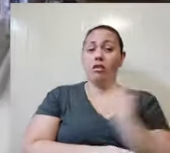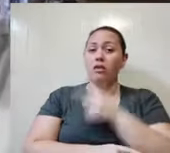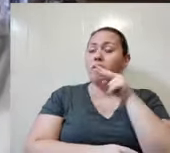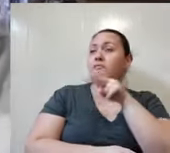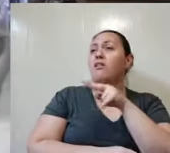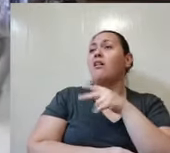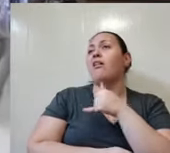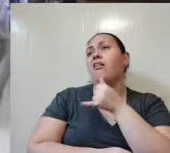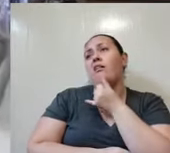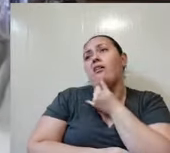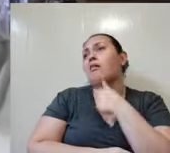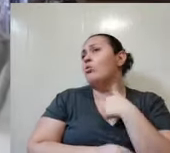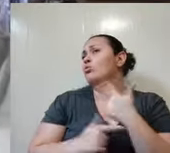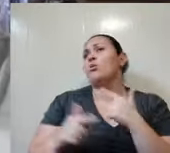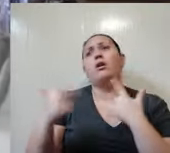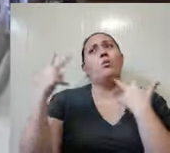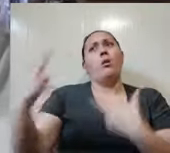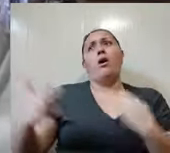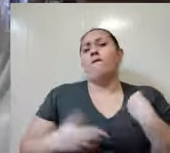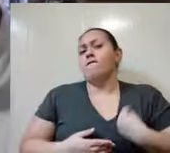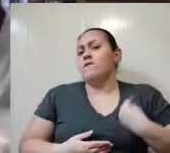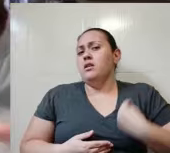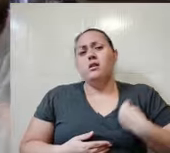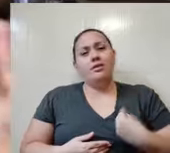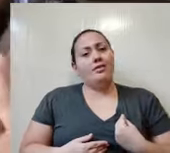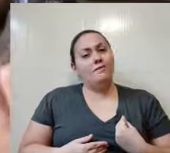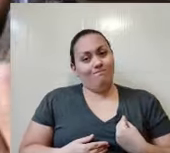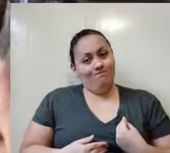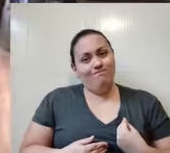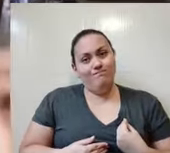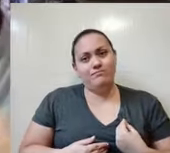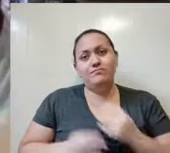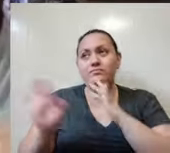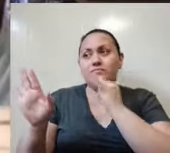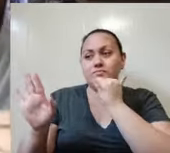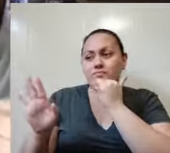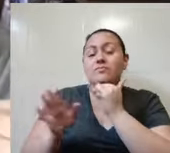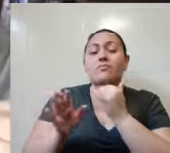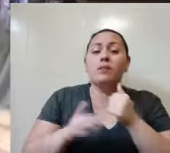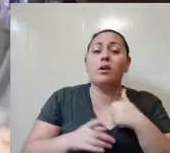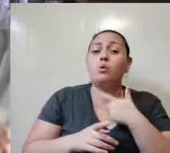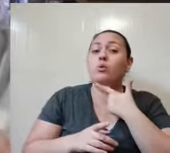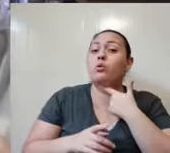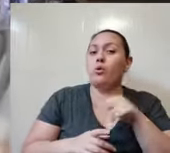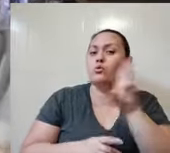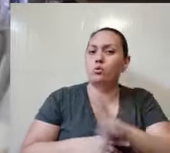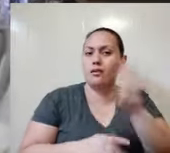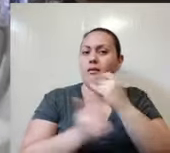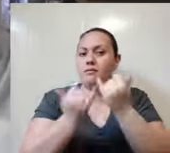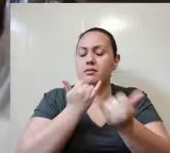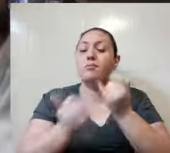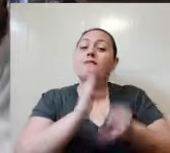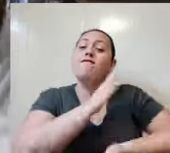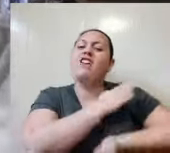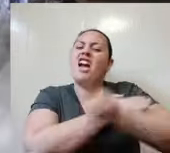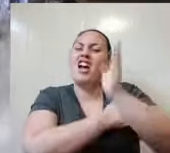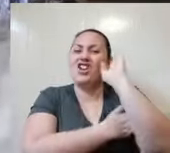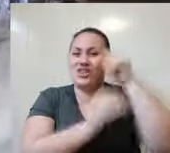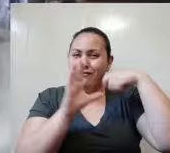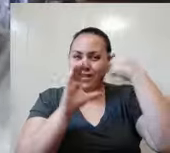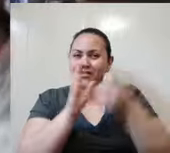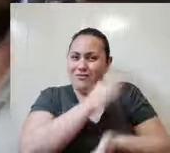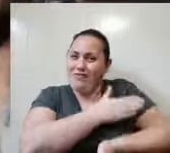por não ter a vida igual a dele, né? Eu sempre gosto de usar como exemplo, só um pouquinho, Camila, aqueles vídeos de viagem que a gente vê que tá o